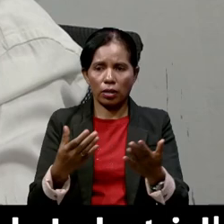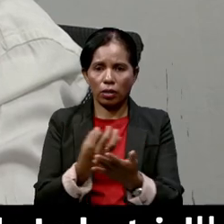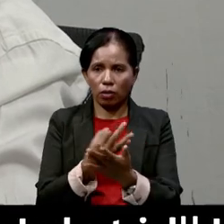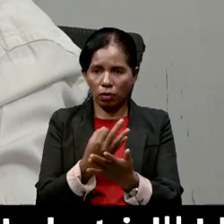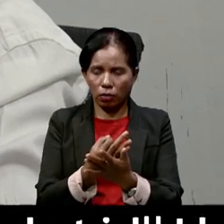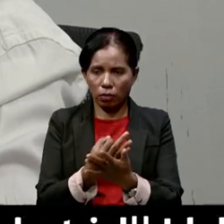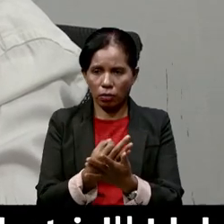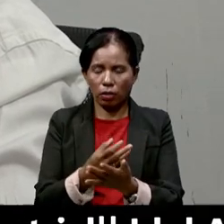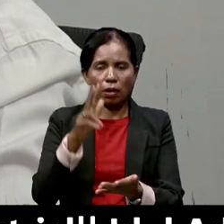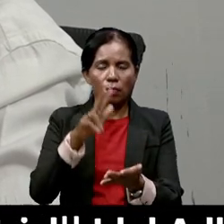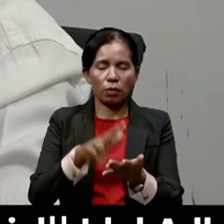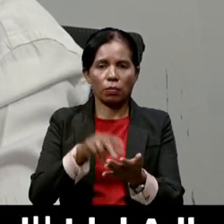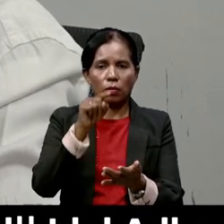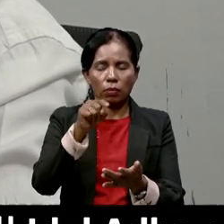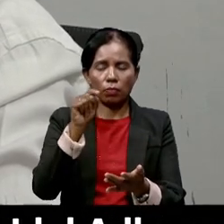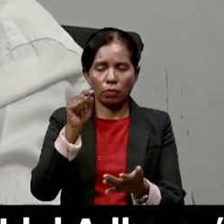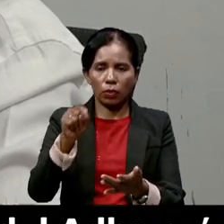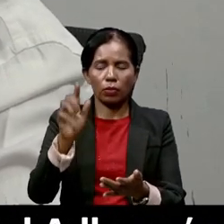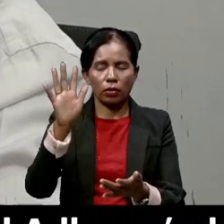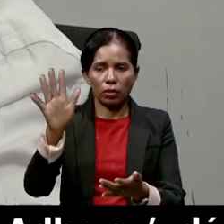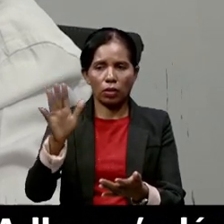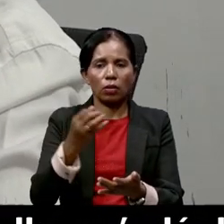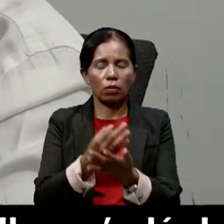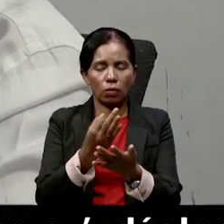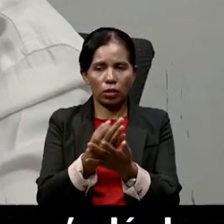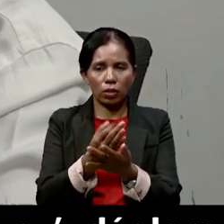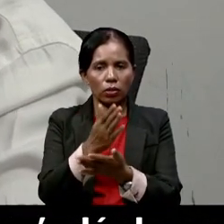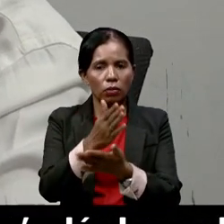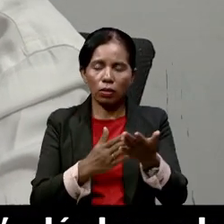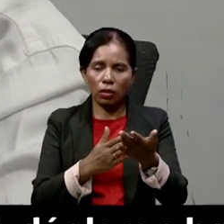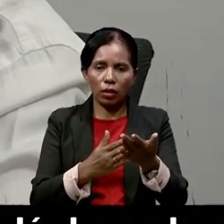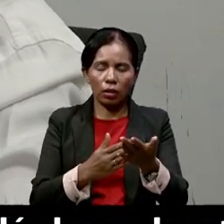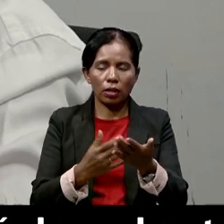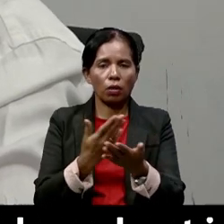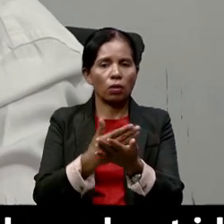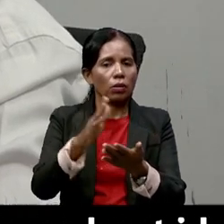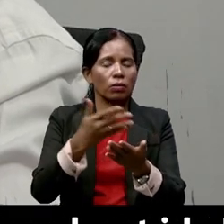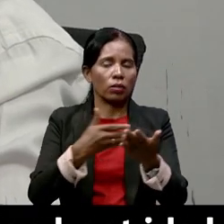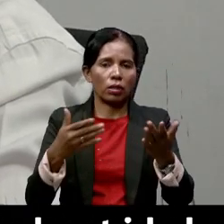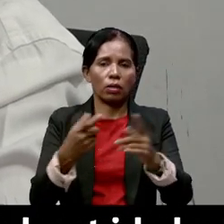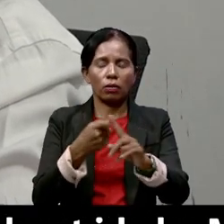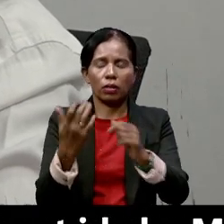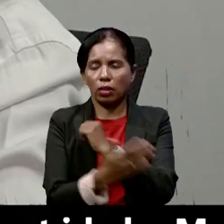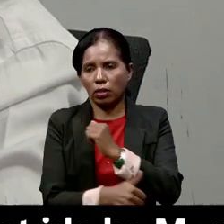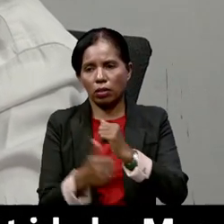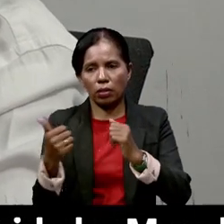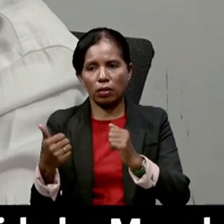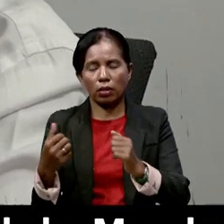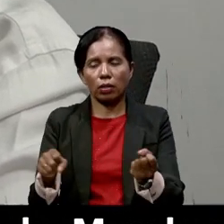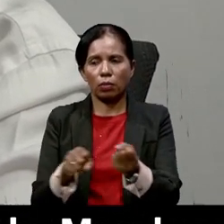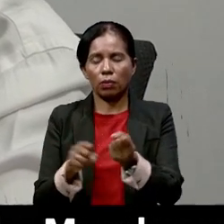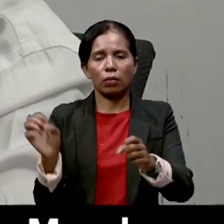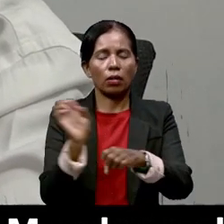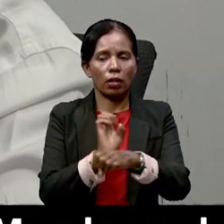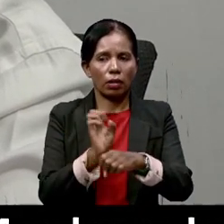aprova 1.5 bilhões, metade do osa nene saiu tuba livre. Me quer dizer que ita va contribuir na economia, ita